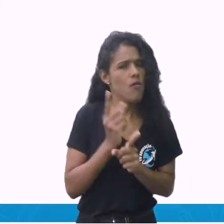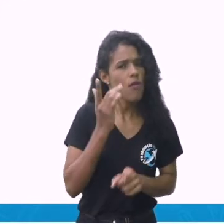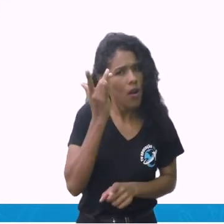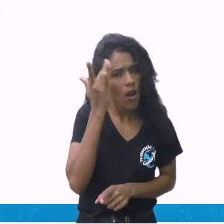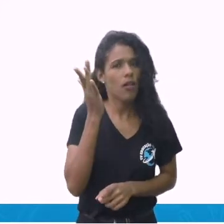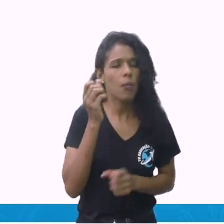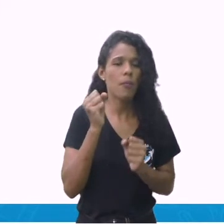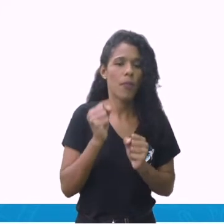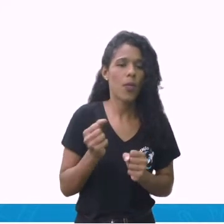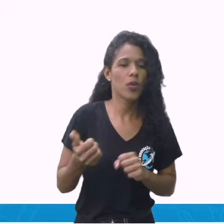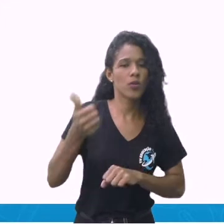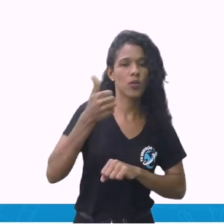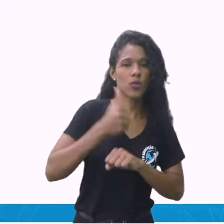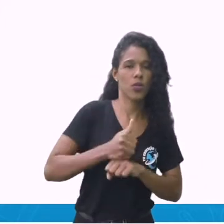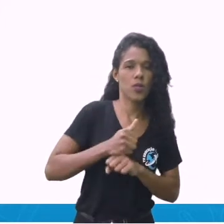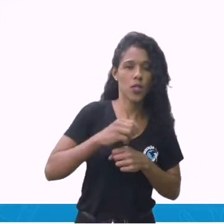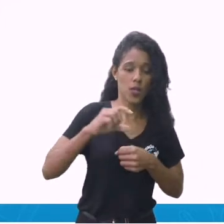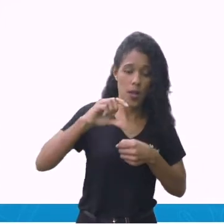substituíveis.